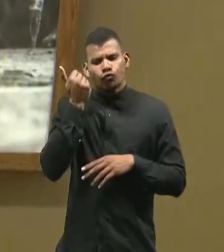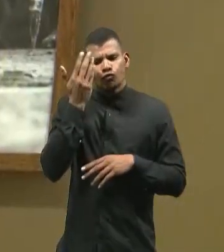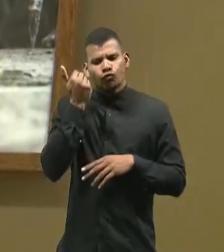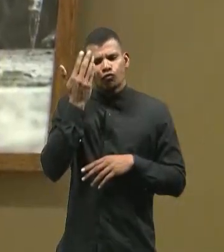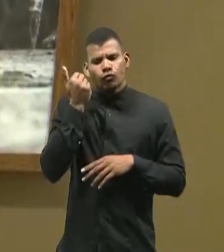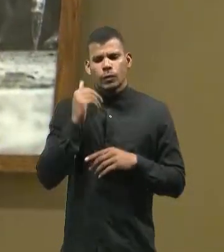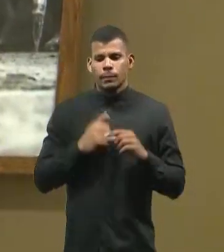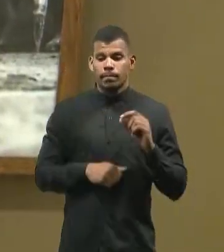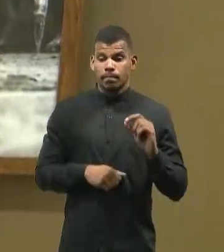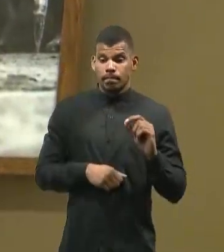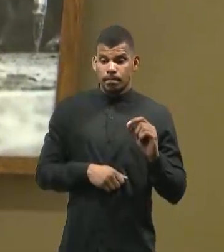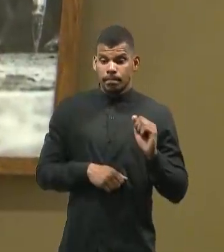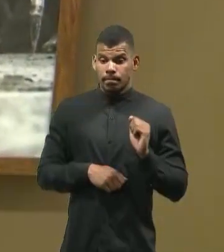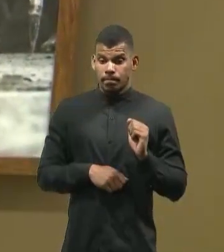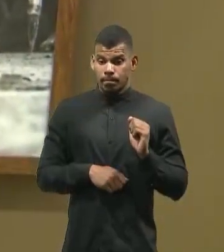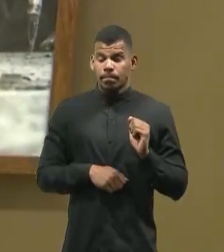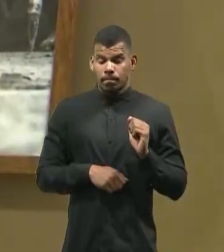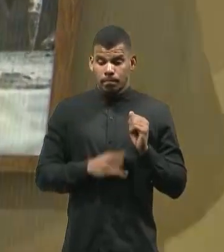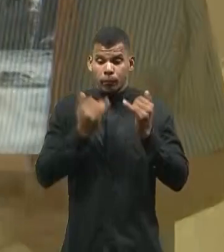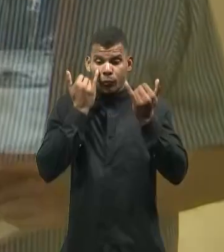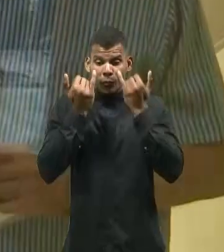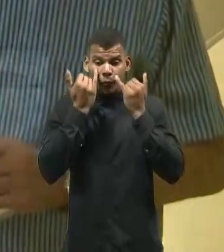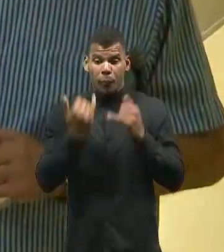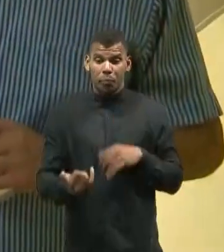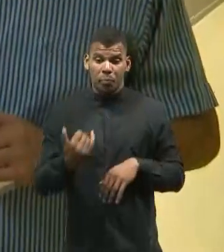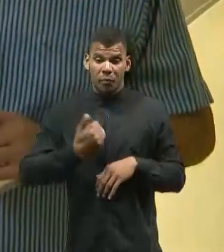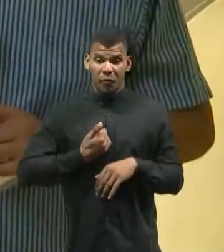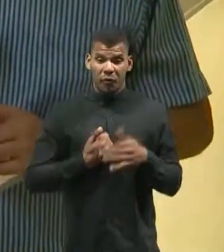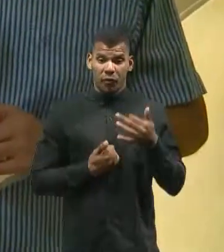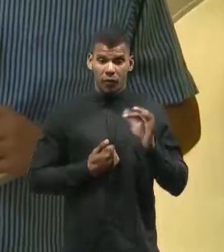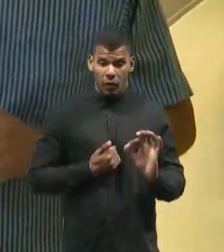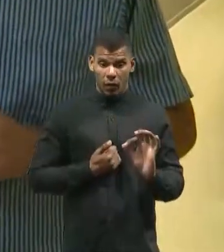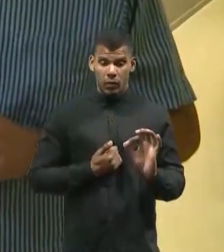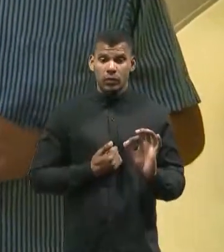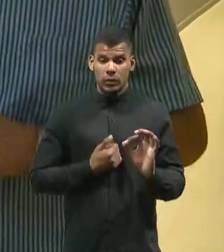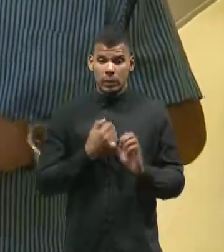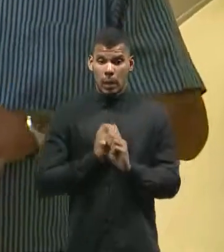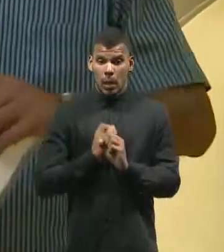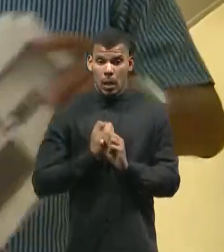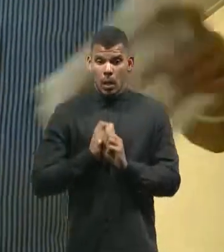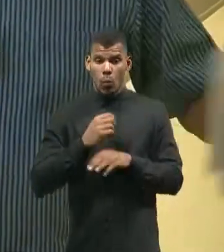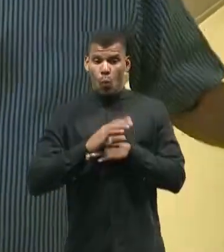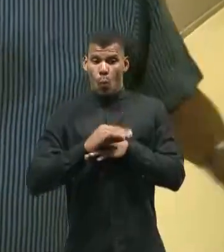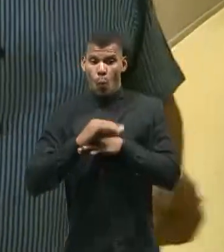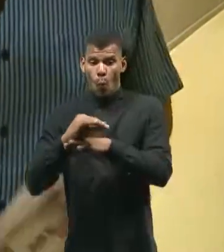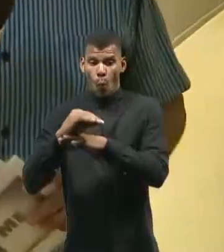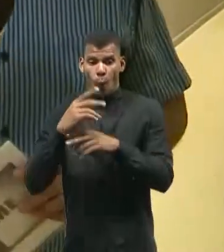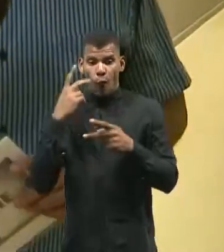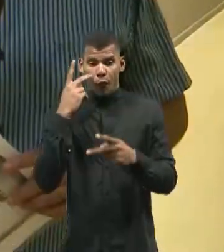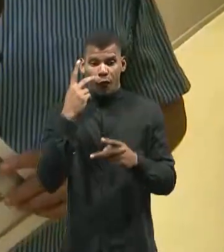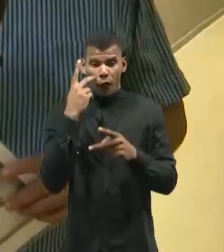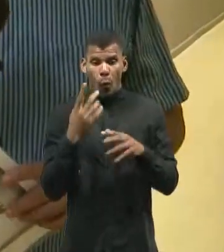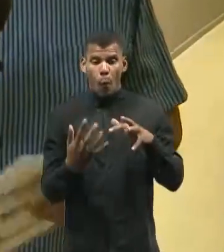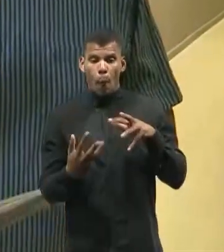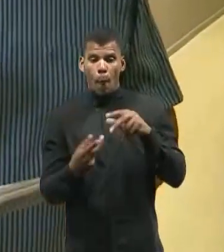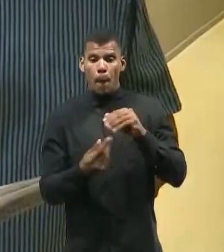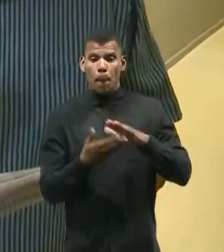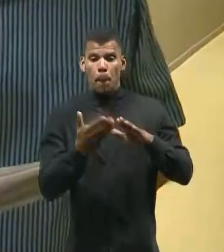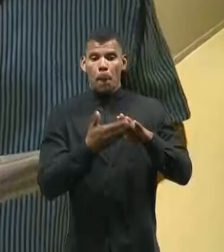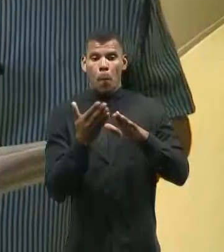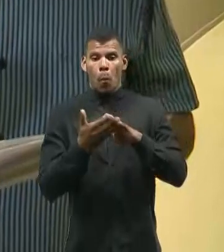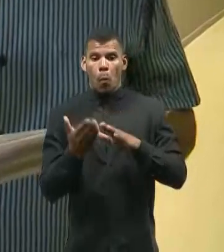que, pelas informações que eu obtive, ele tem 10 anos como fotógrafo, viajou o mundo inteiro com